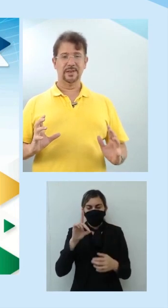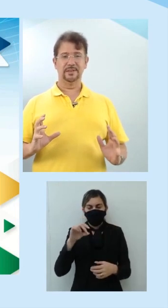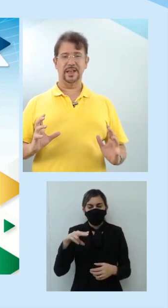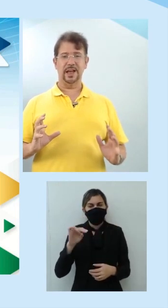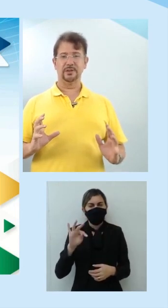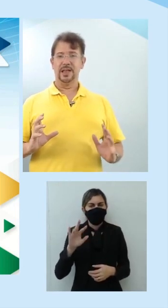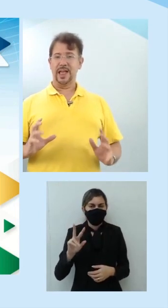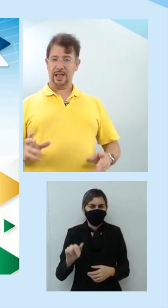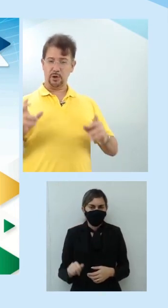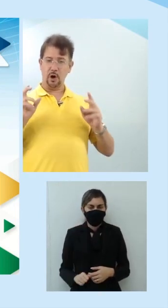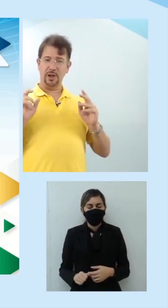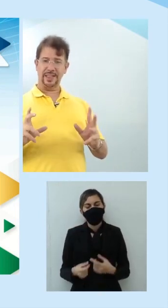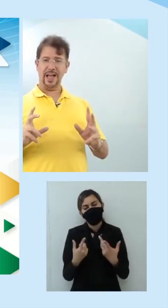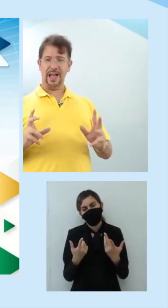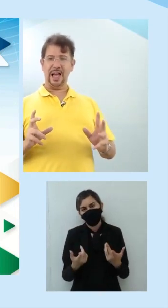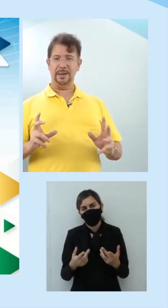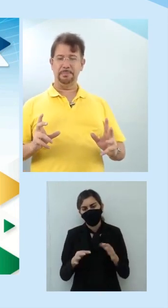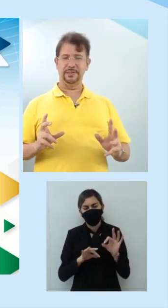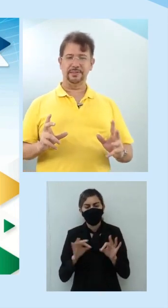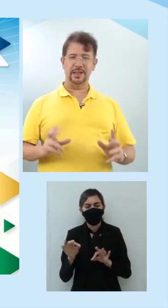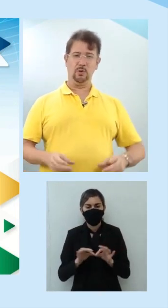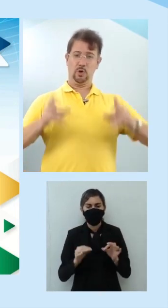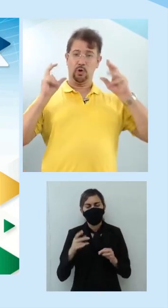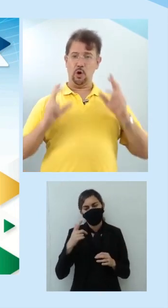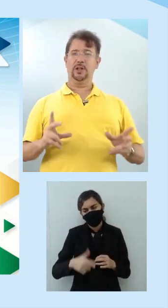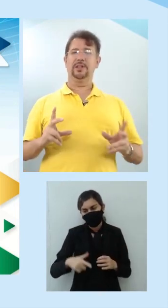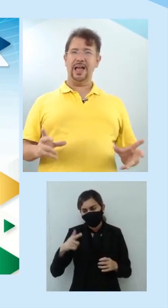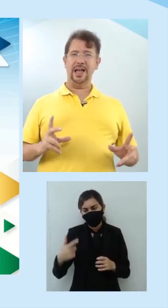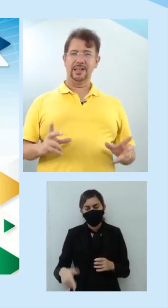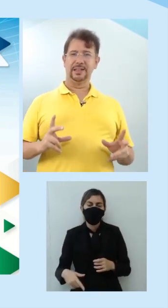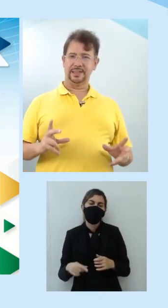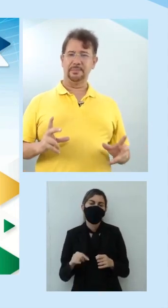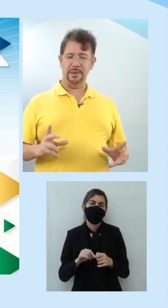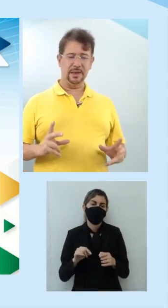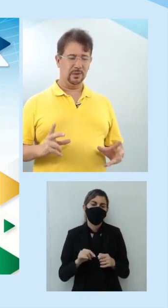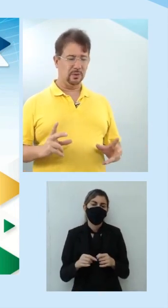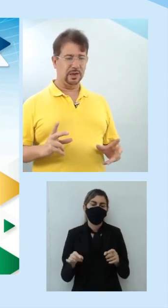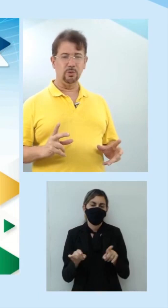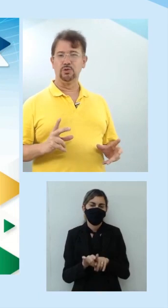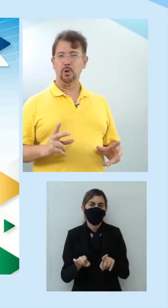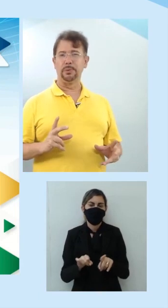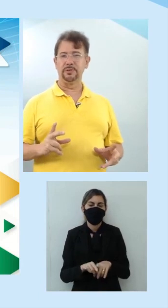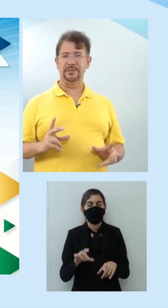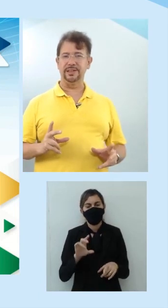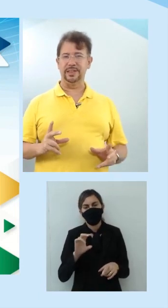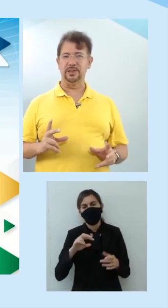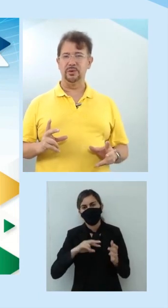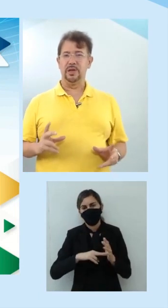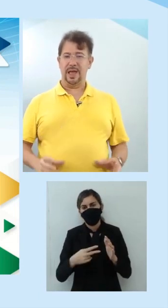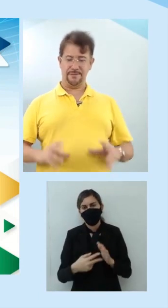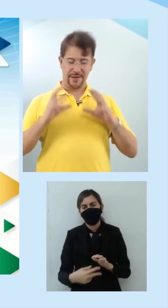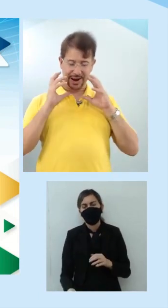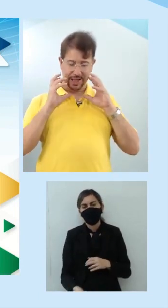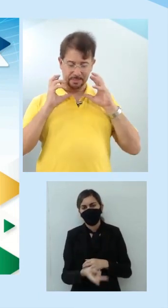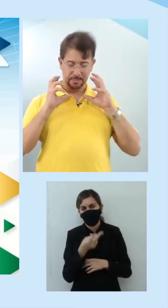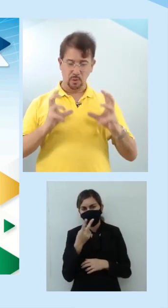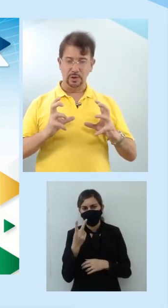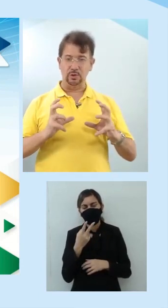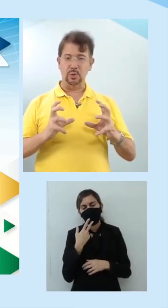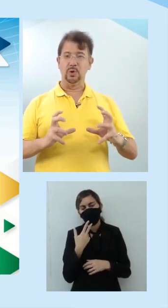denotativa, certo? E cortar a repetição, cortar também o duplo sentido, é